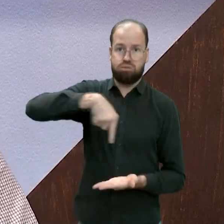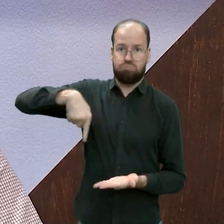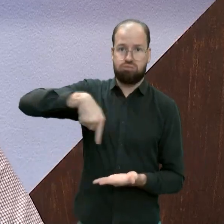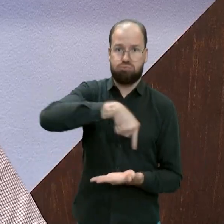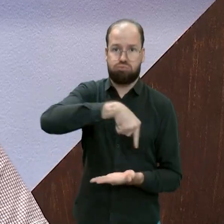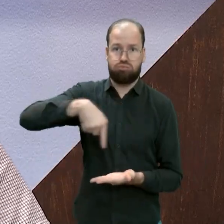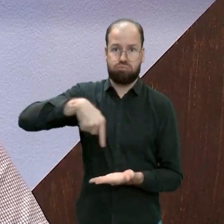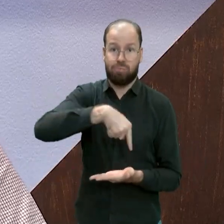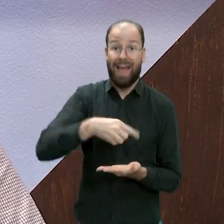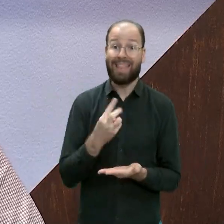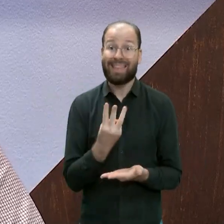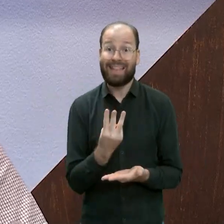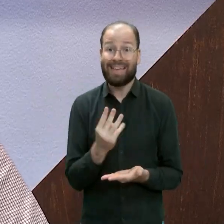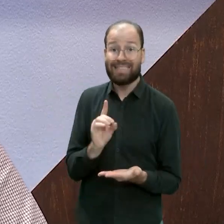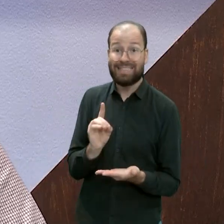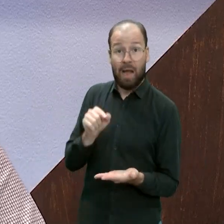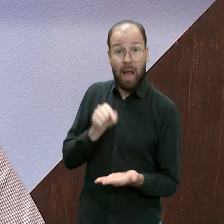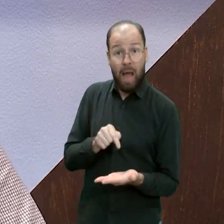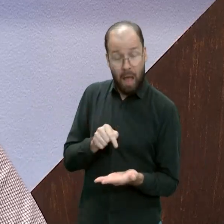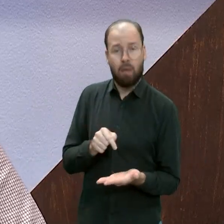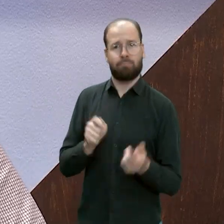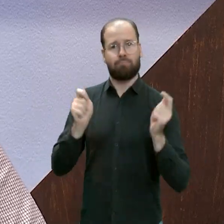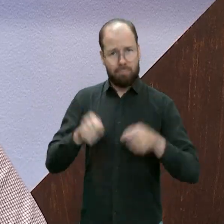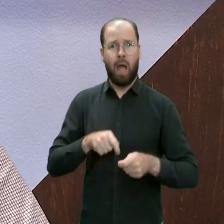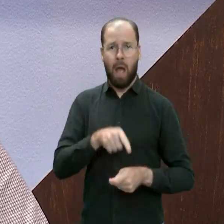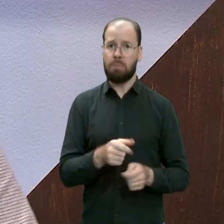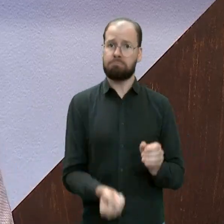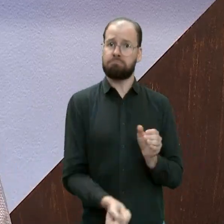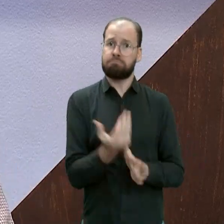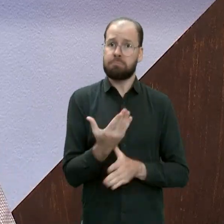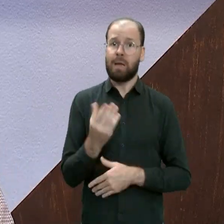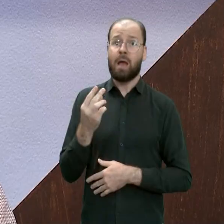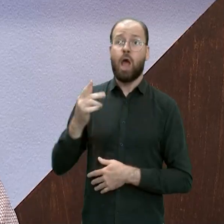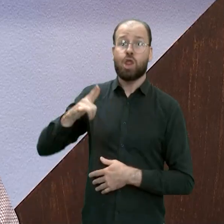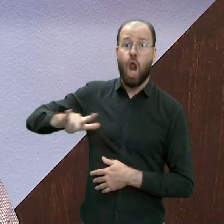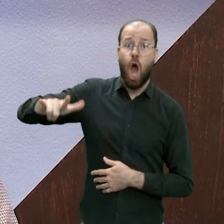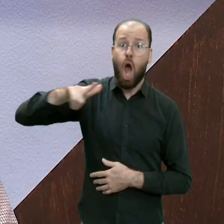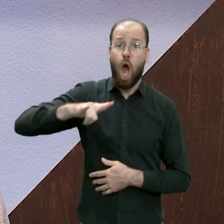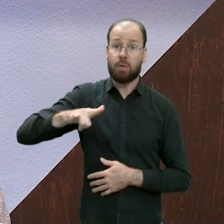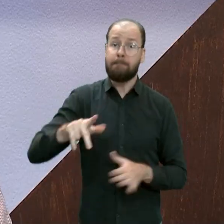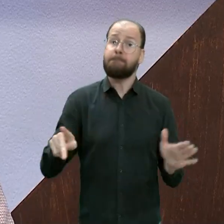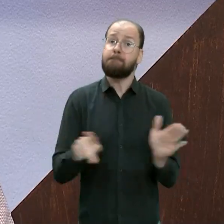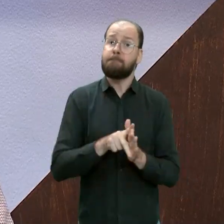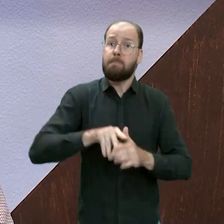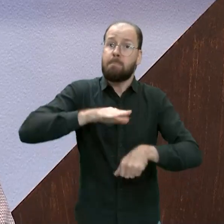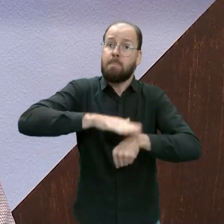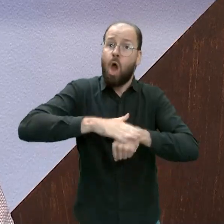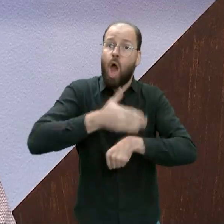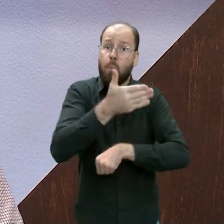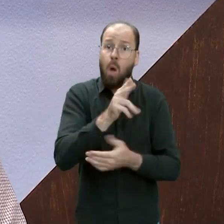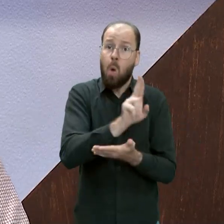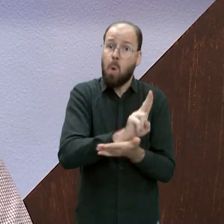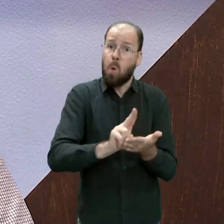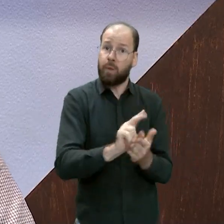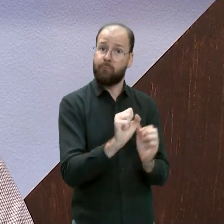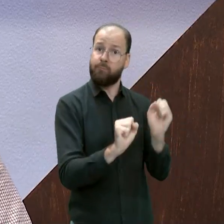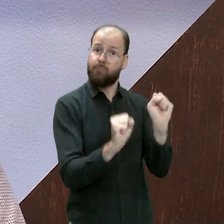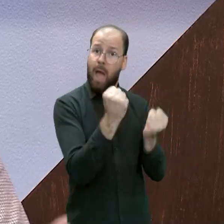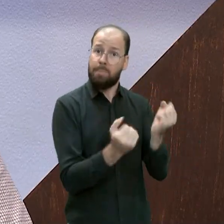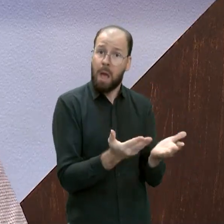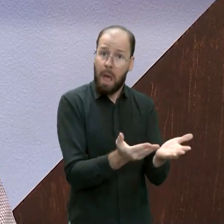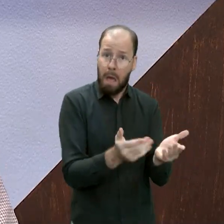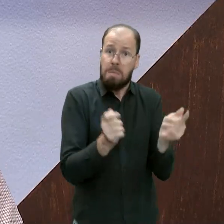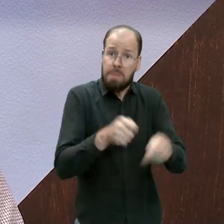universidade tem, é possível até mesmo desenvolver drones feitos na própria universidade. Isso eu acho que é bem possível de desenvolver,